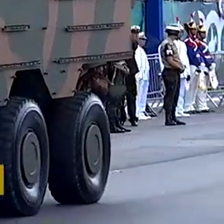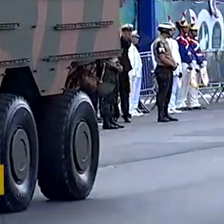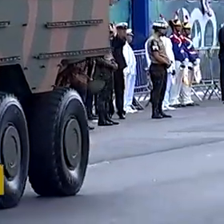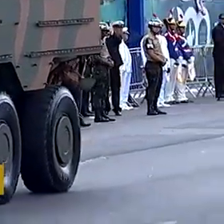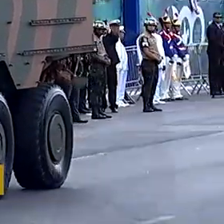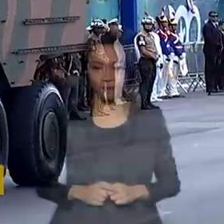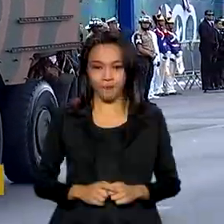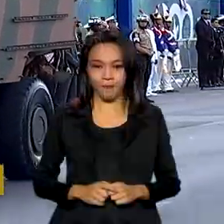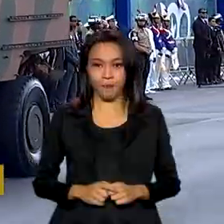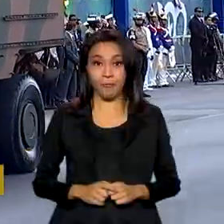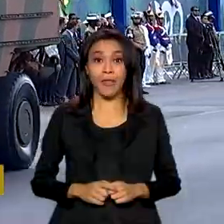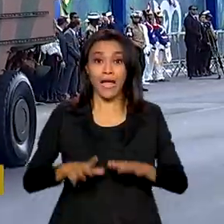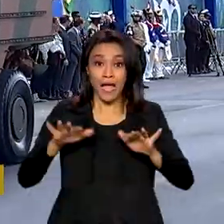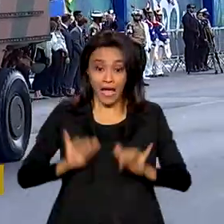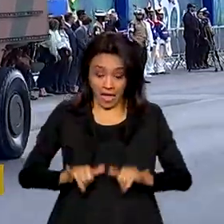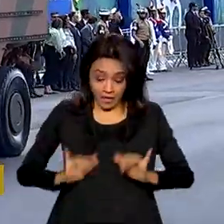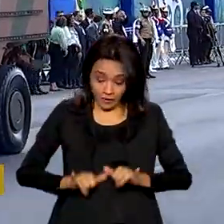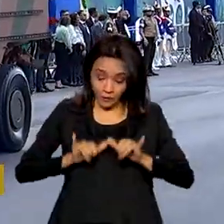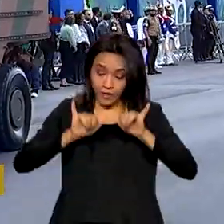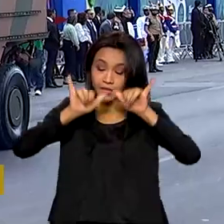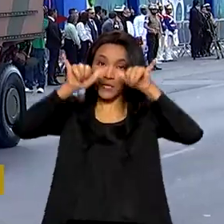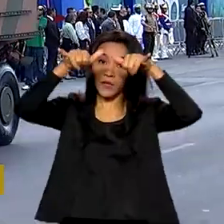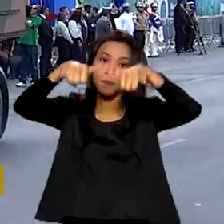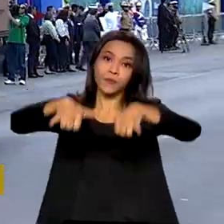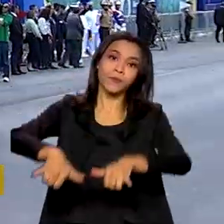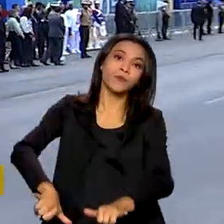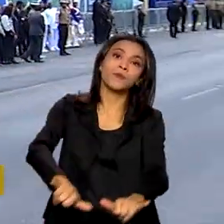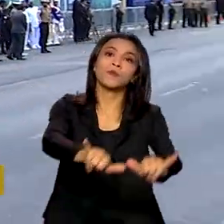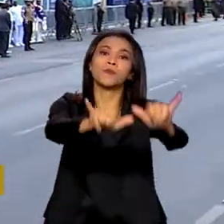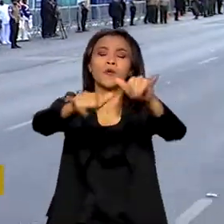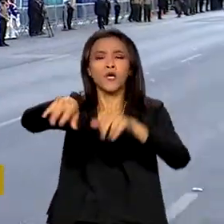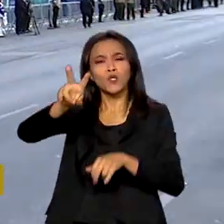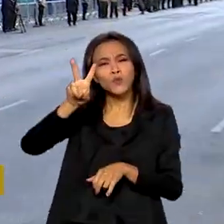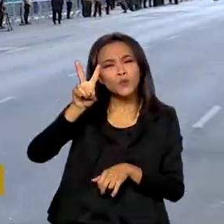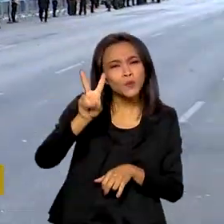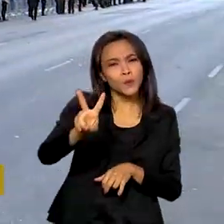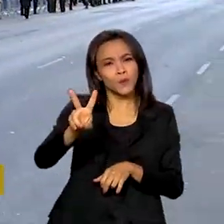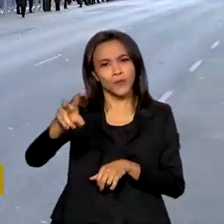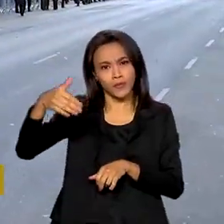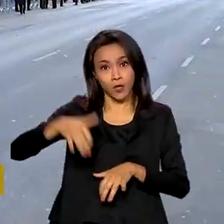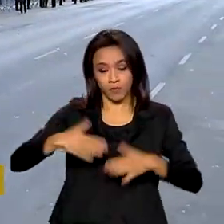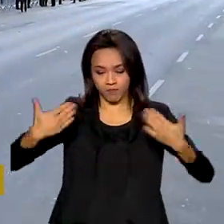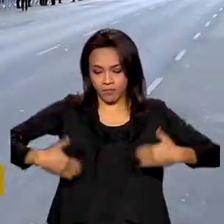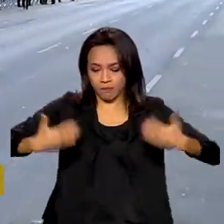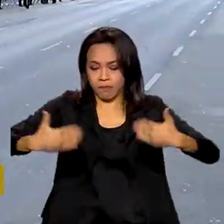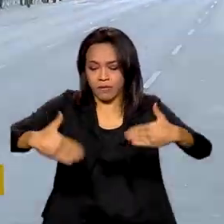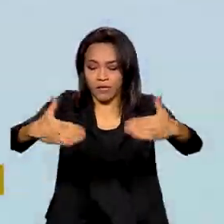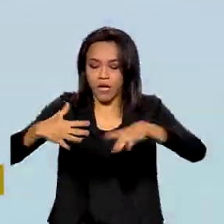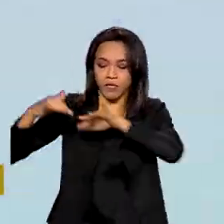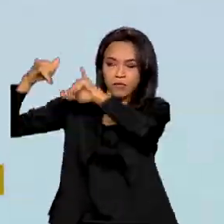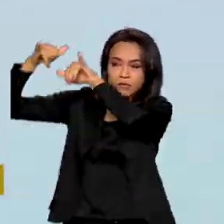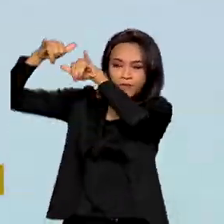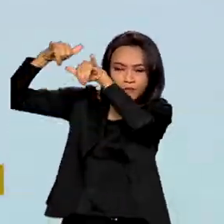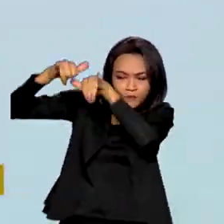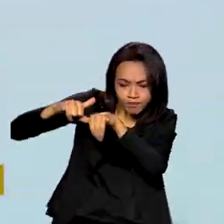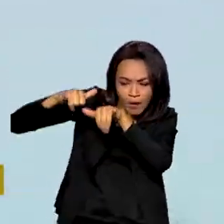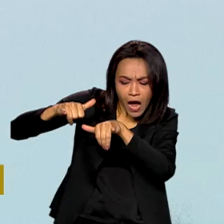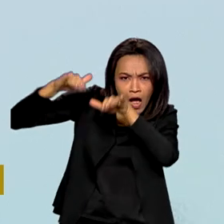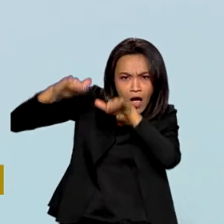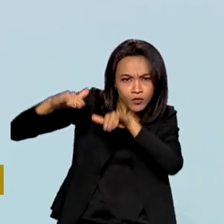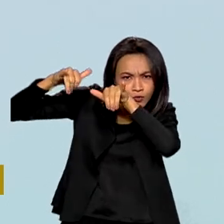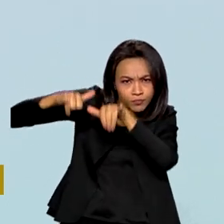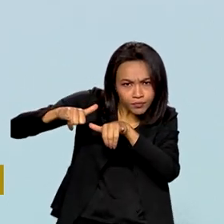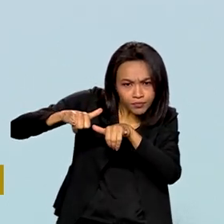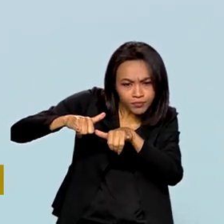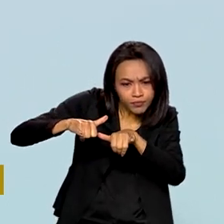Esquadrilha da Fumaça realiza duas passagens baixas sobre a esplanada dos ministérios, deixando um